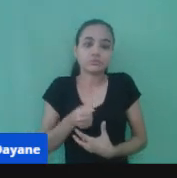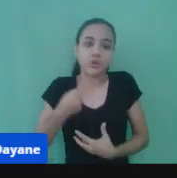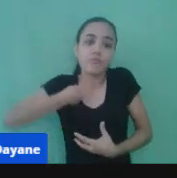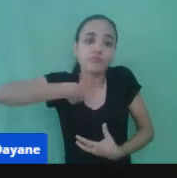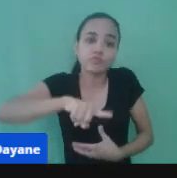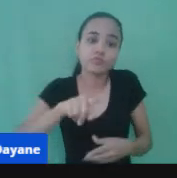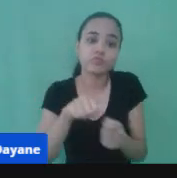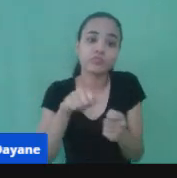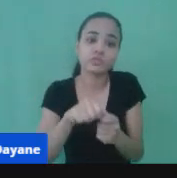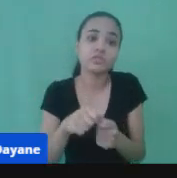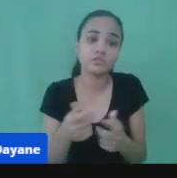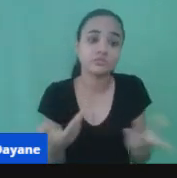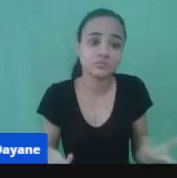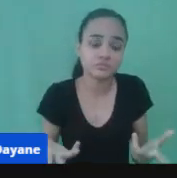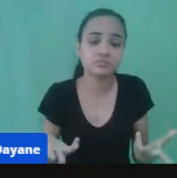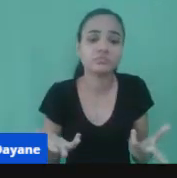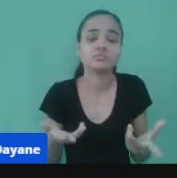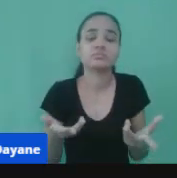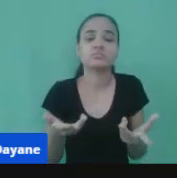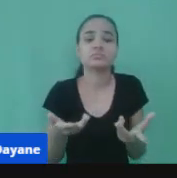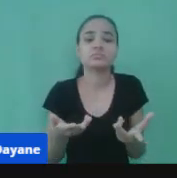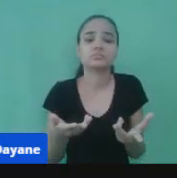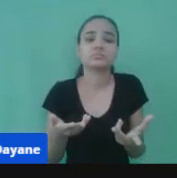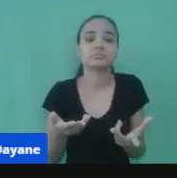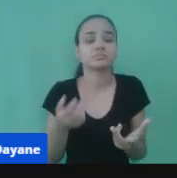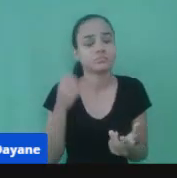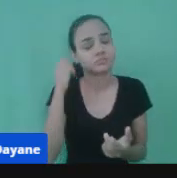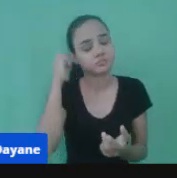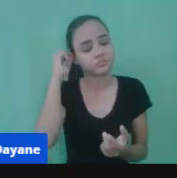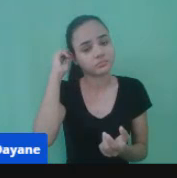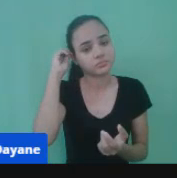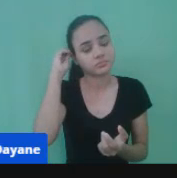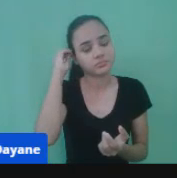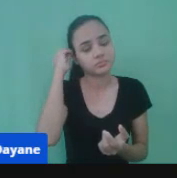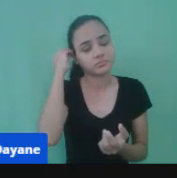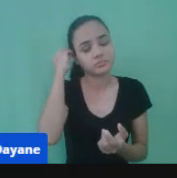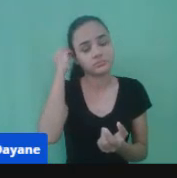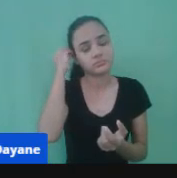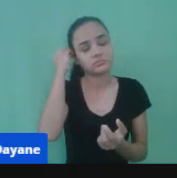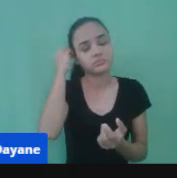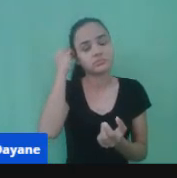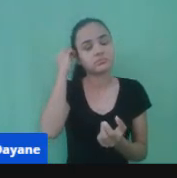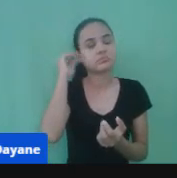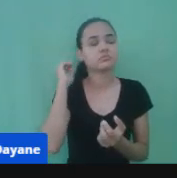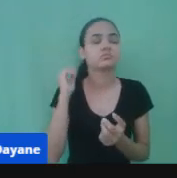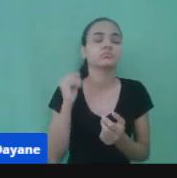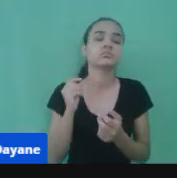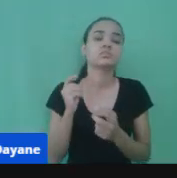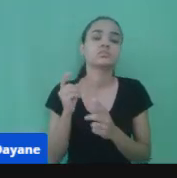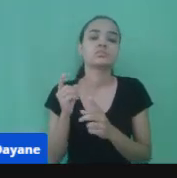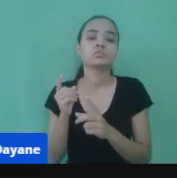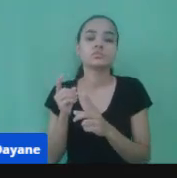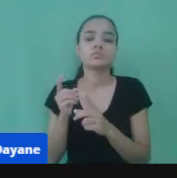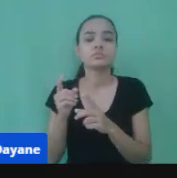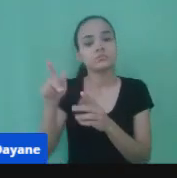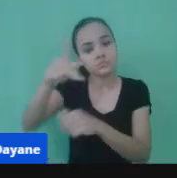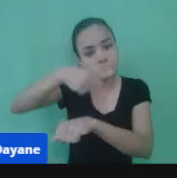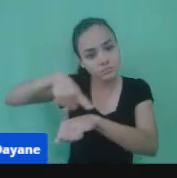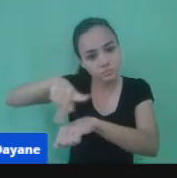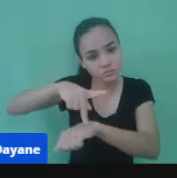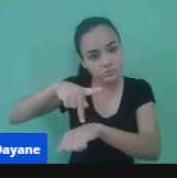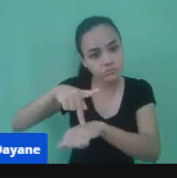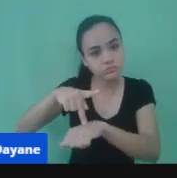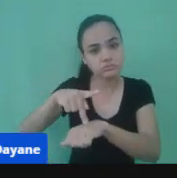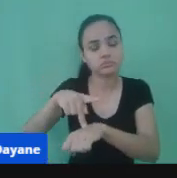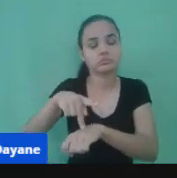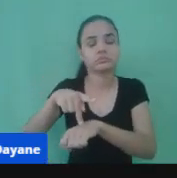dizer? Que os países começaram a parar para pensar. Lógico, foram os países europeus, porque lá estava muito nítido e claro